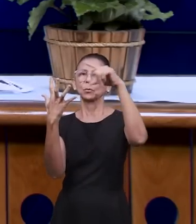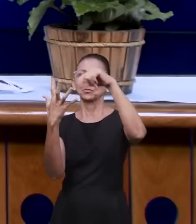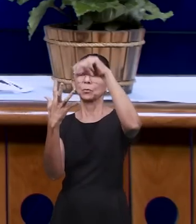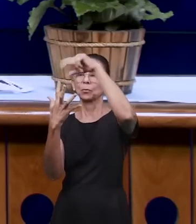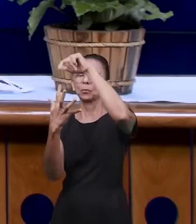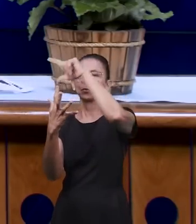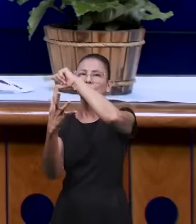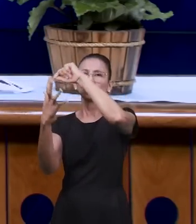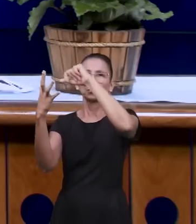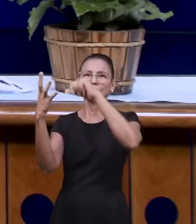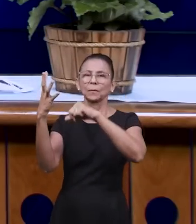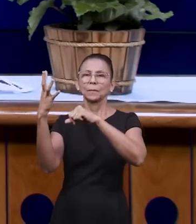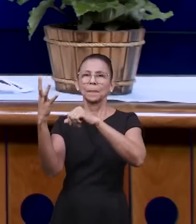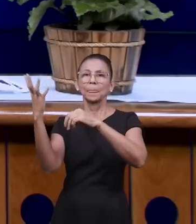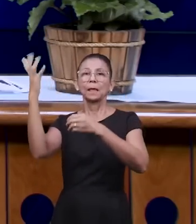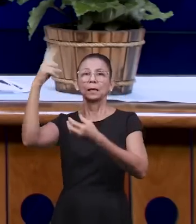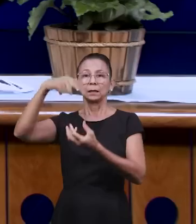quando